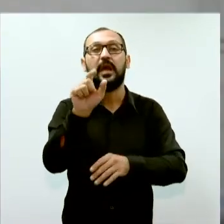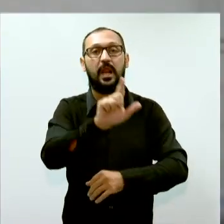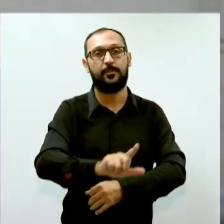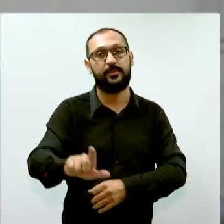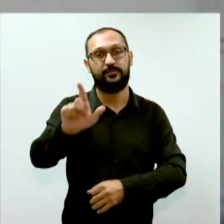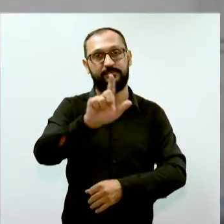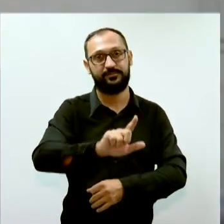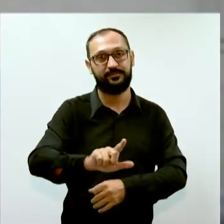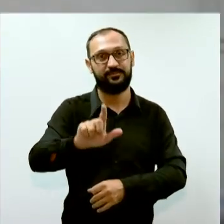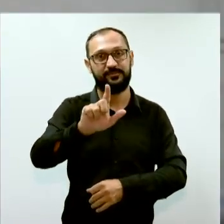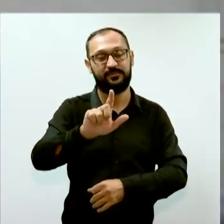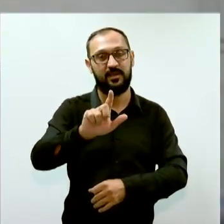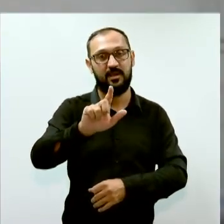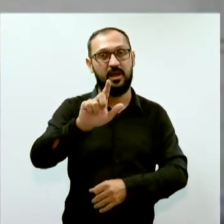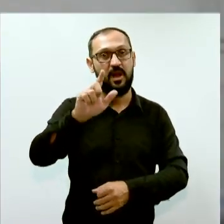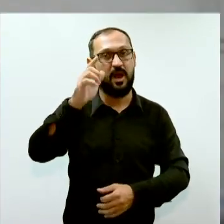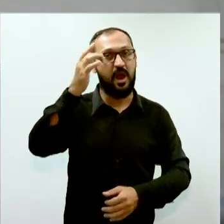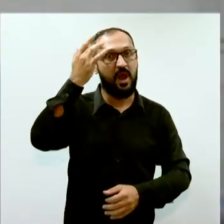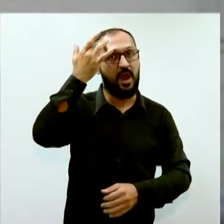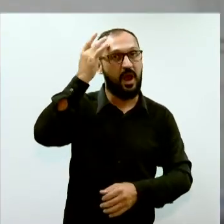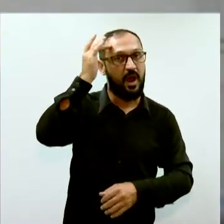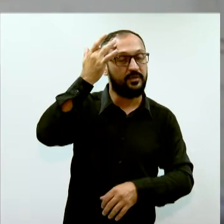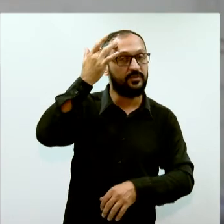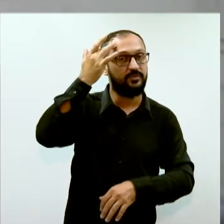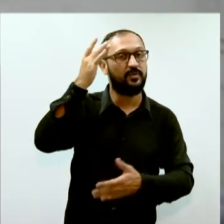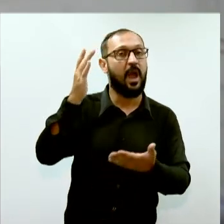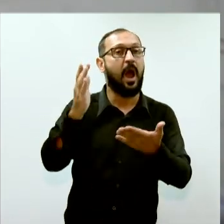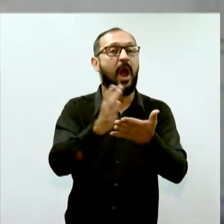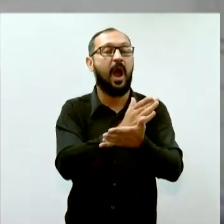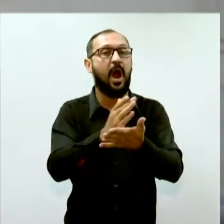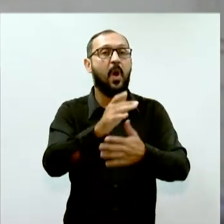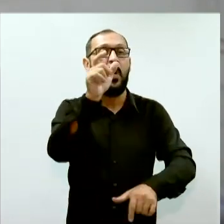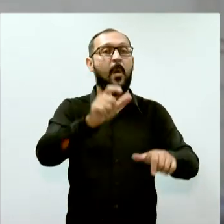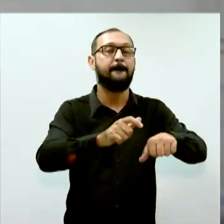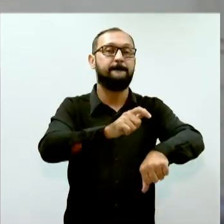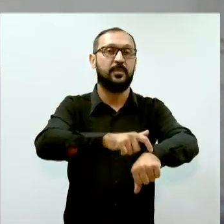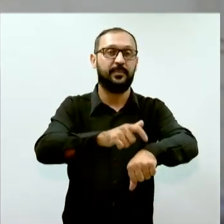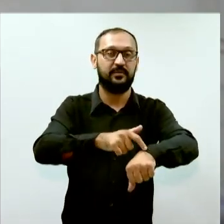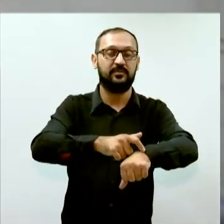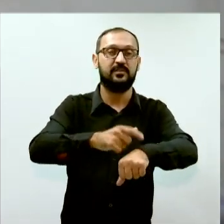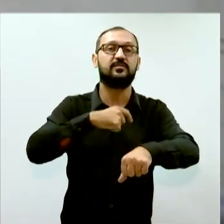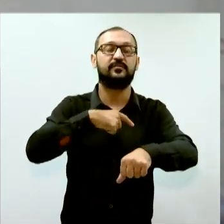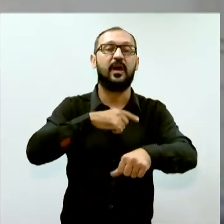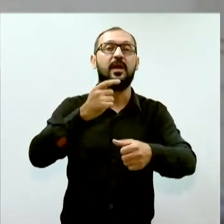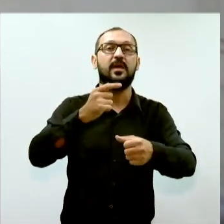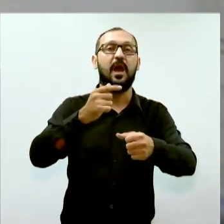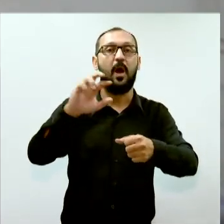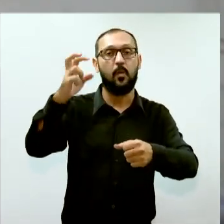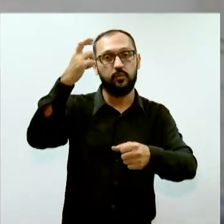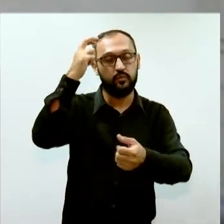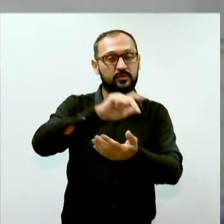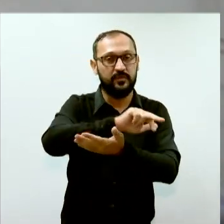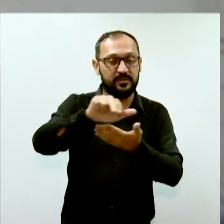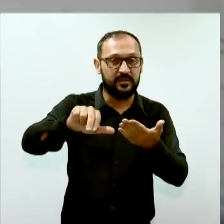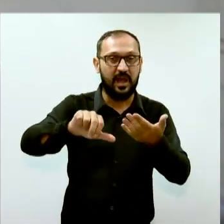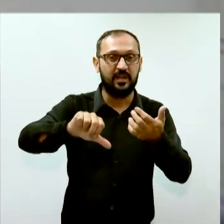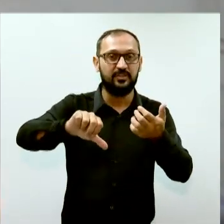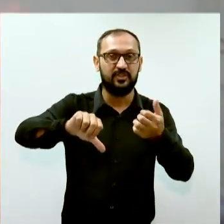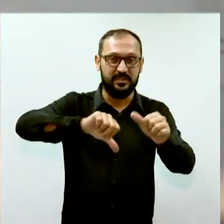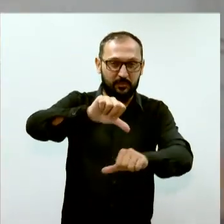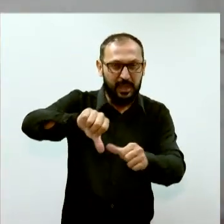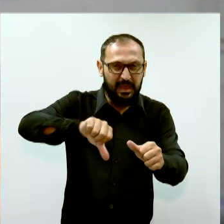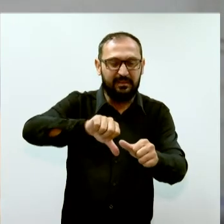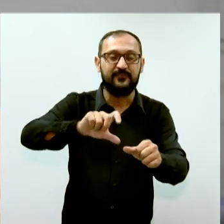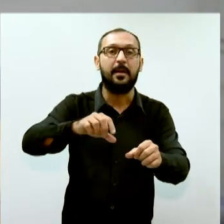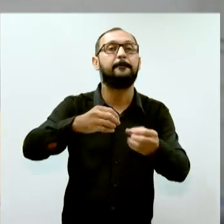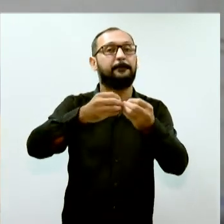é literatura, eu acho que isso, em alguma instância, prejudica a diversidade cultural. Por exemplo, se